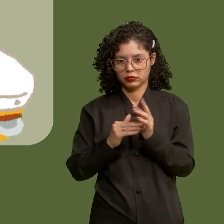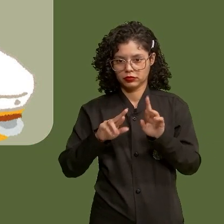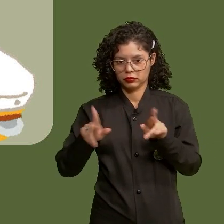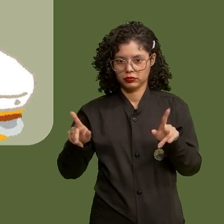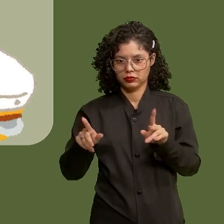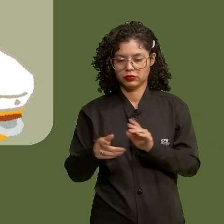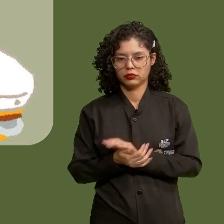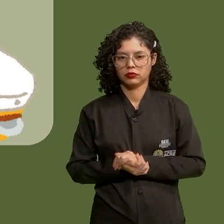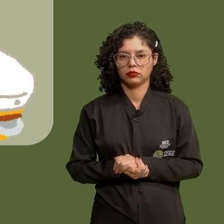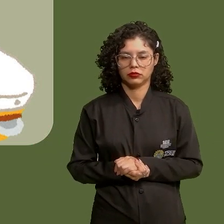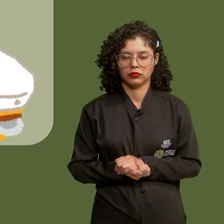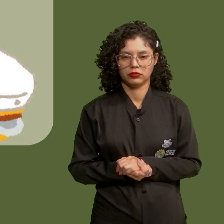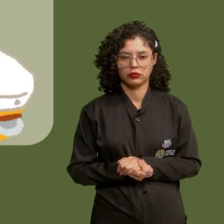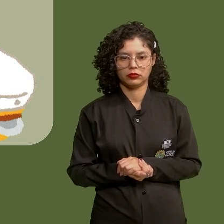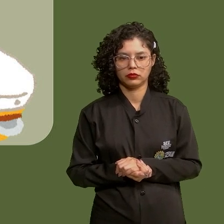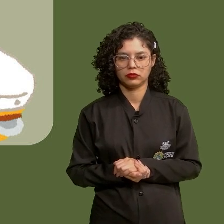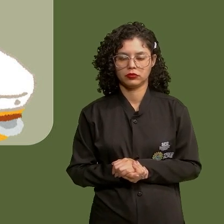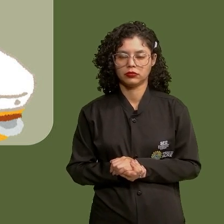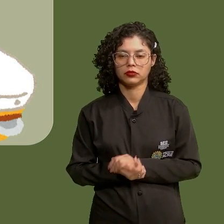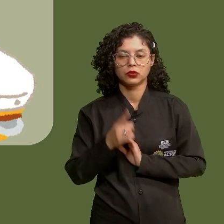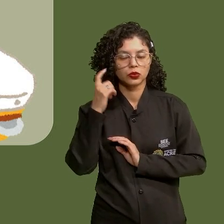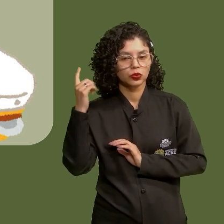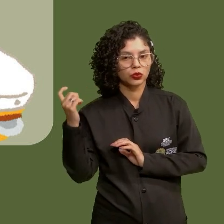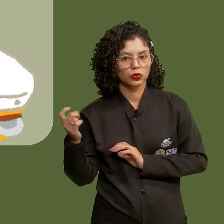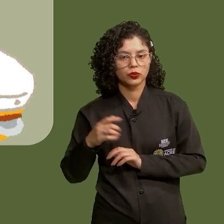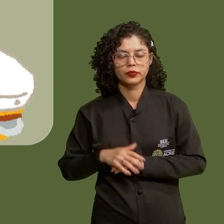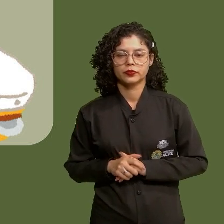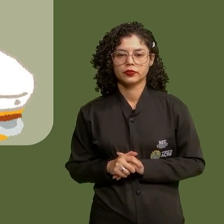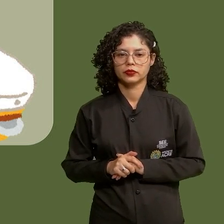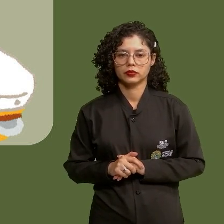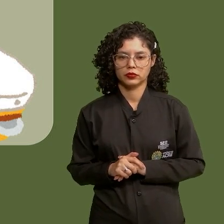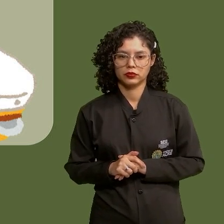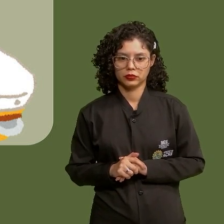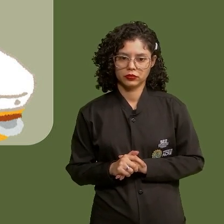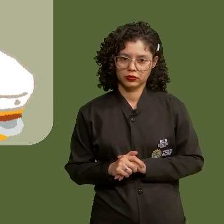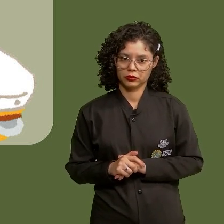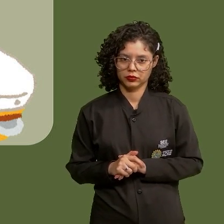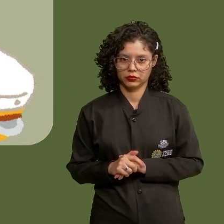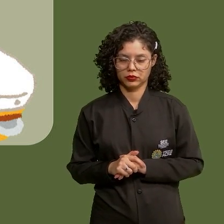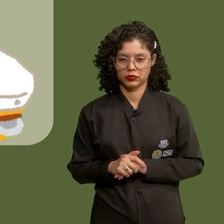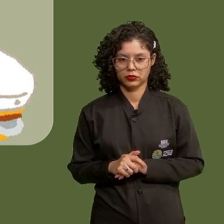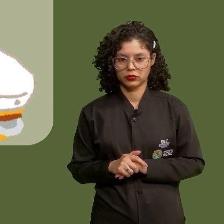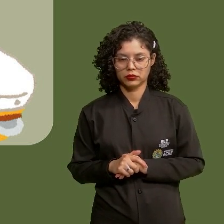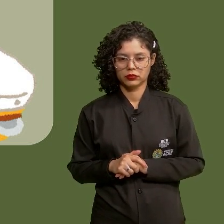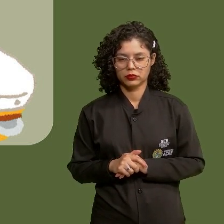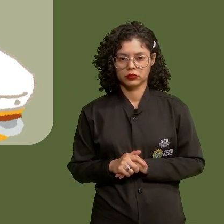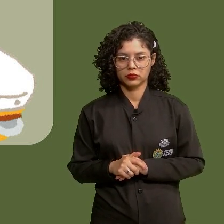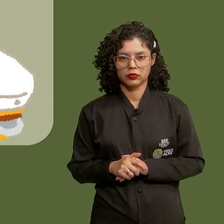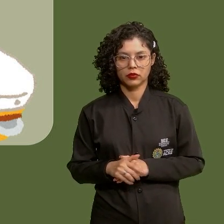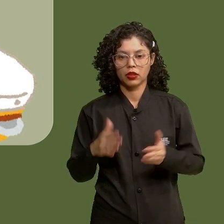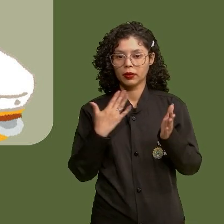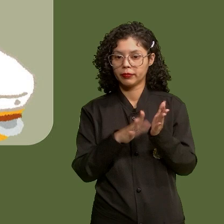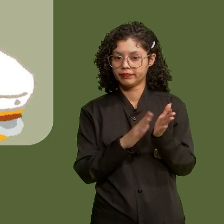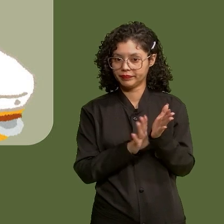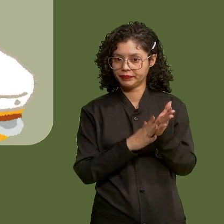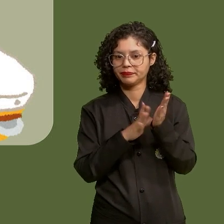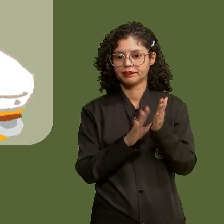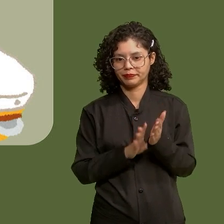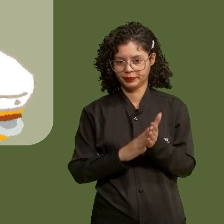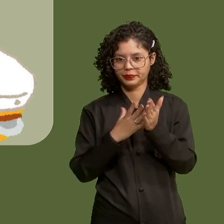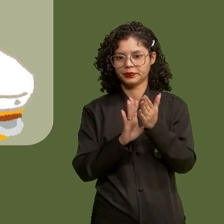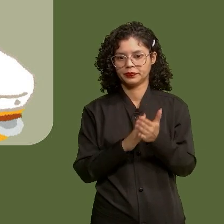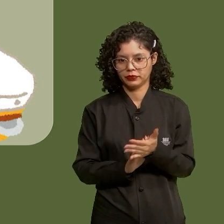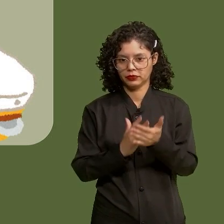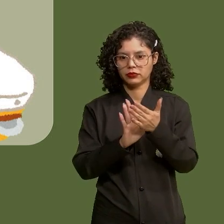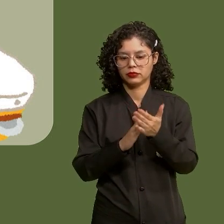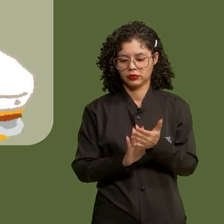diferença na hora da música, né? No som que é emitido, quando junta todos esses instrumentos. O pandeiro, que é um